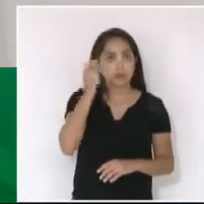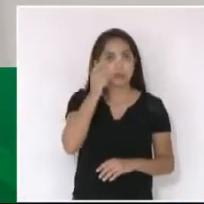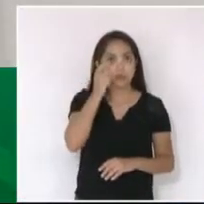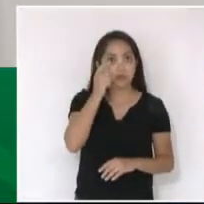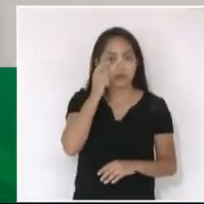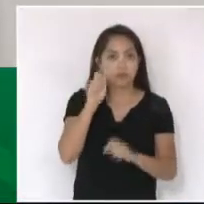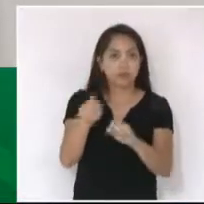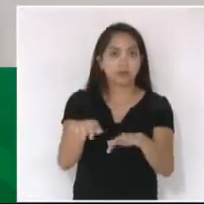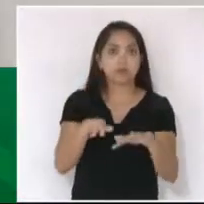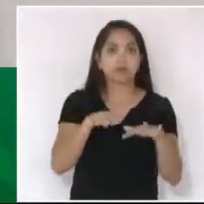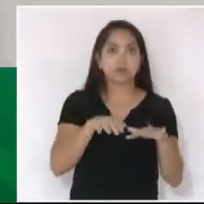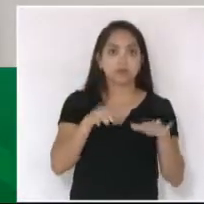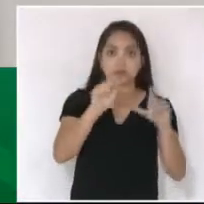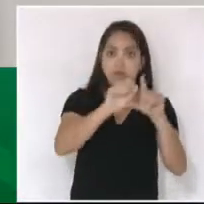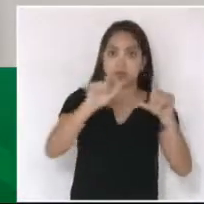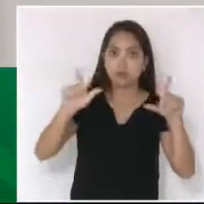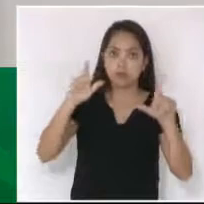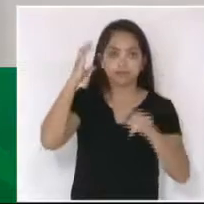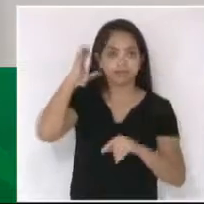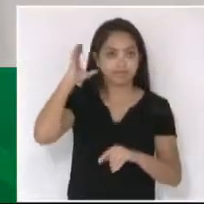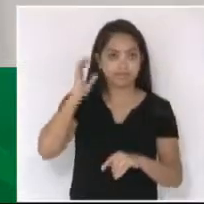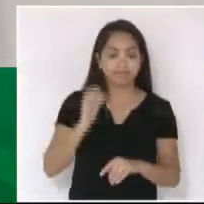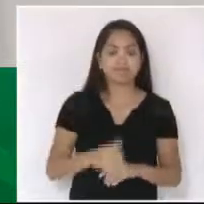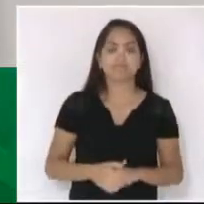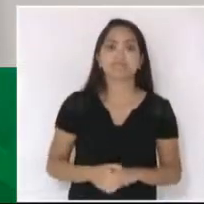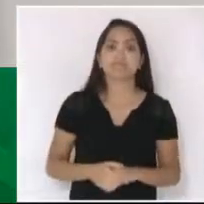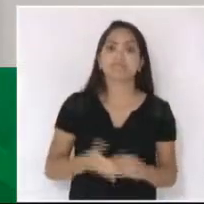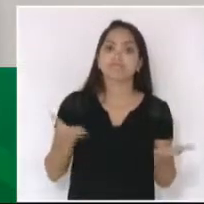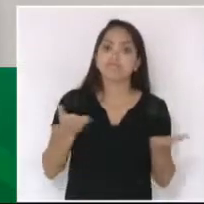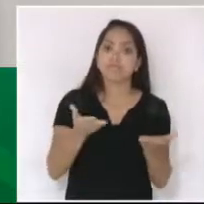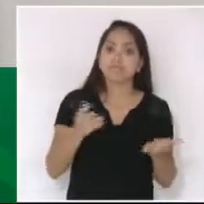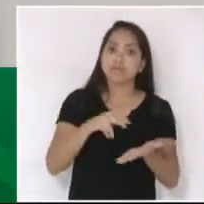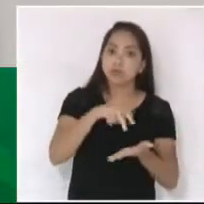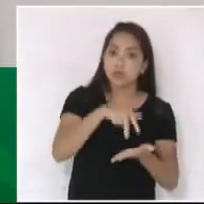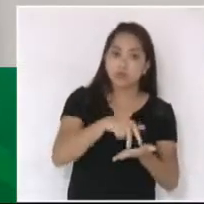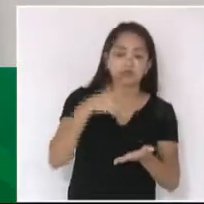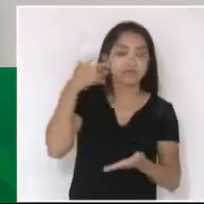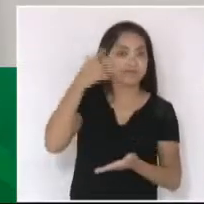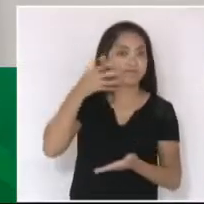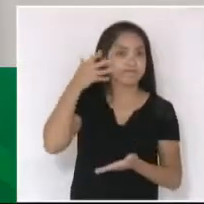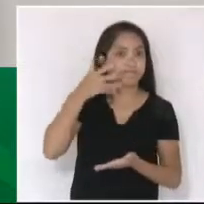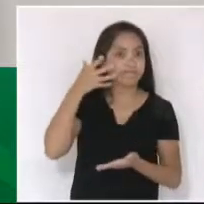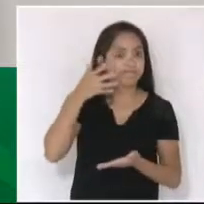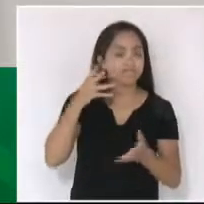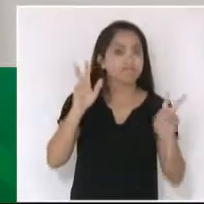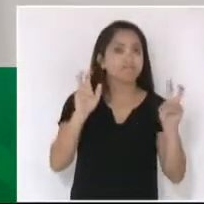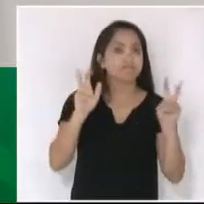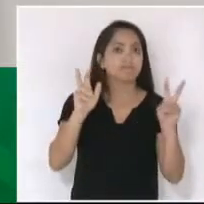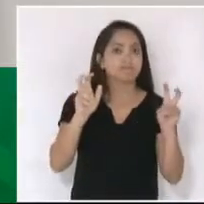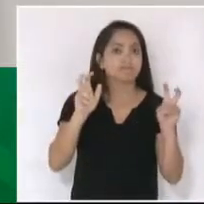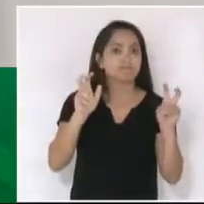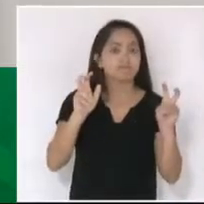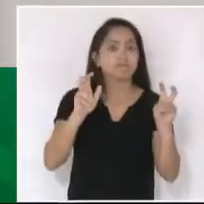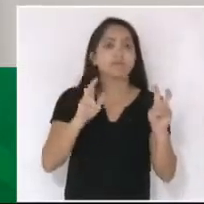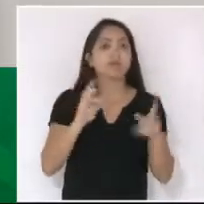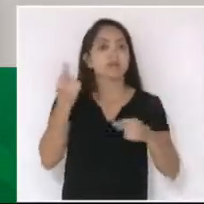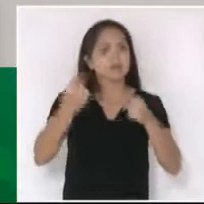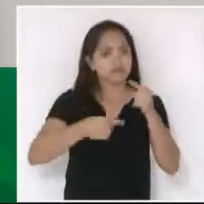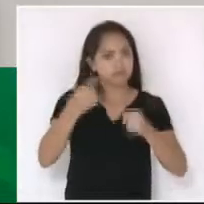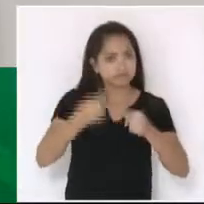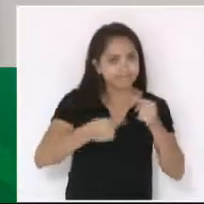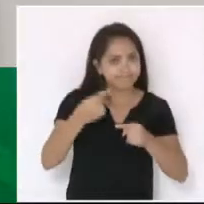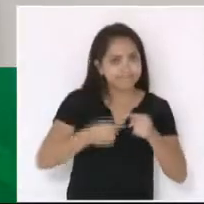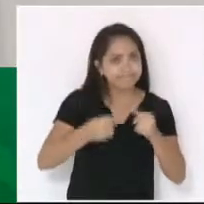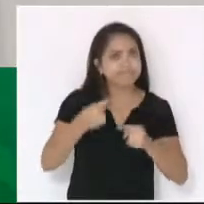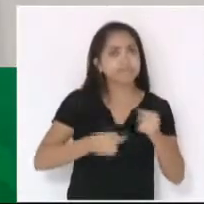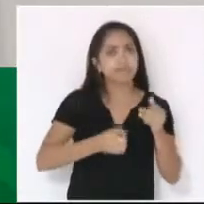TV alesc nosso Boa tarde assunto que me traz a Tribuna nessa tarde uma Presidente é um assunto que vem o debate ando há muito